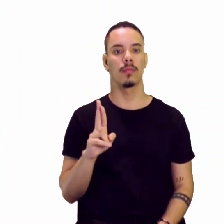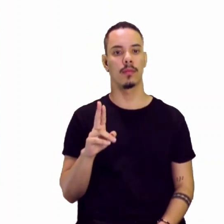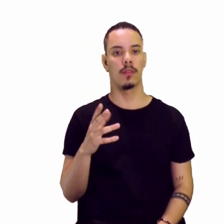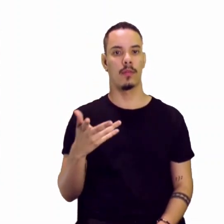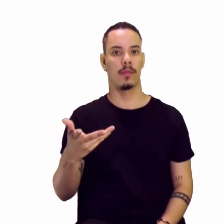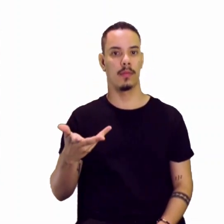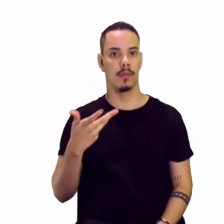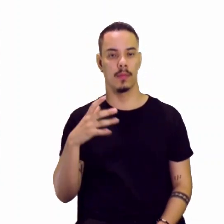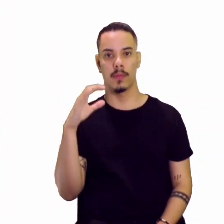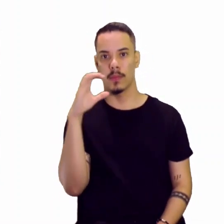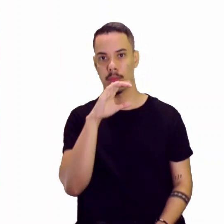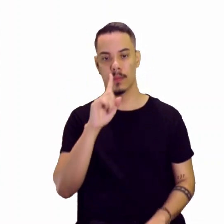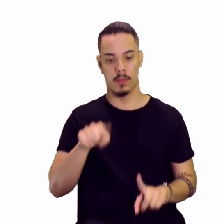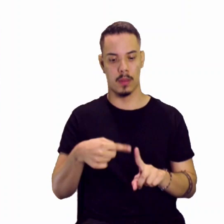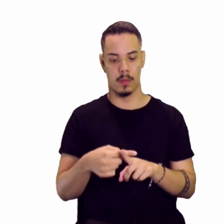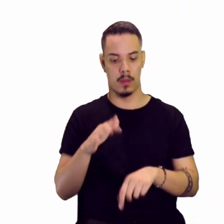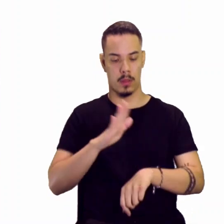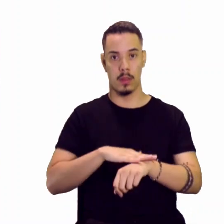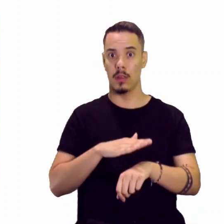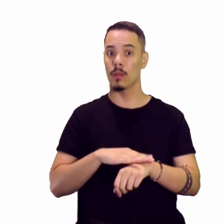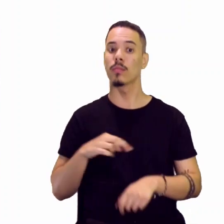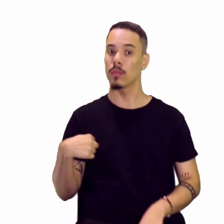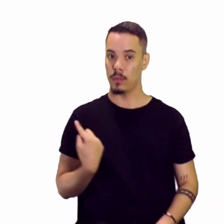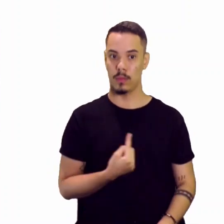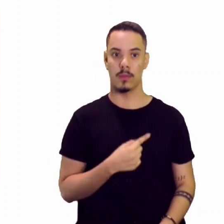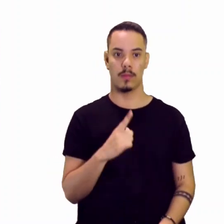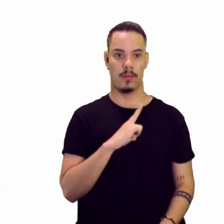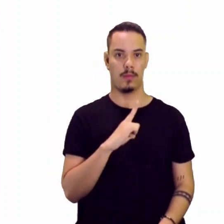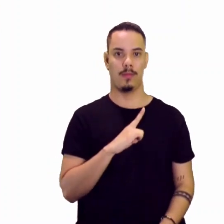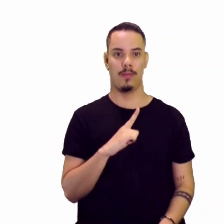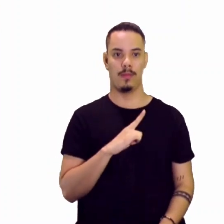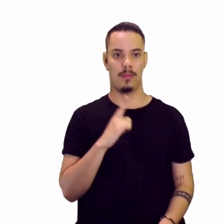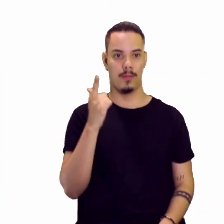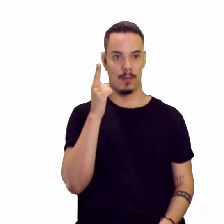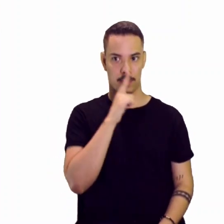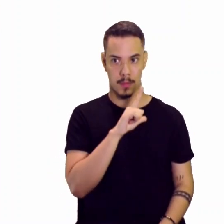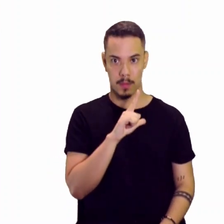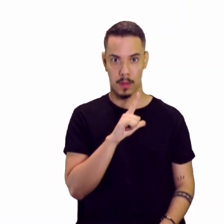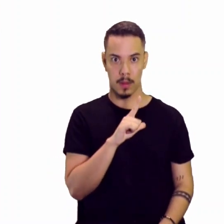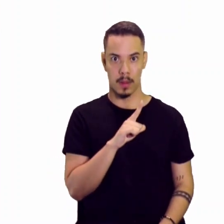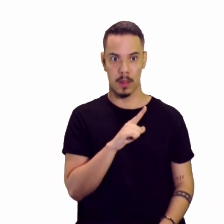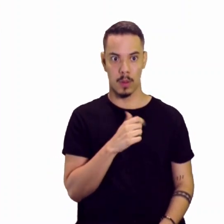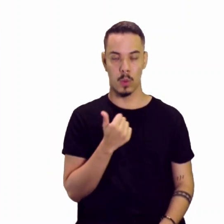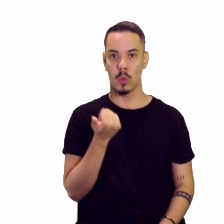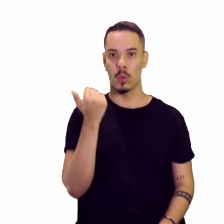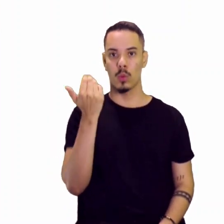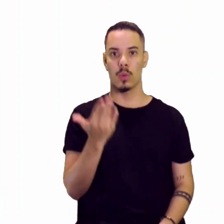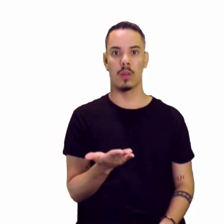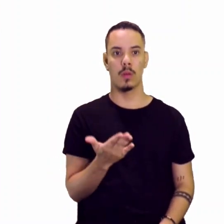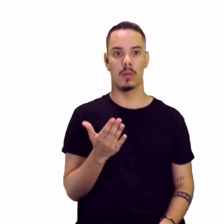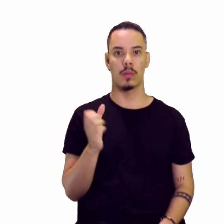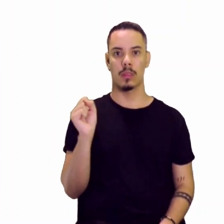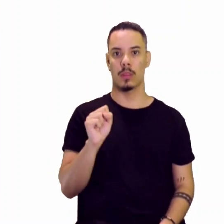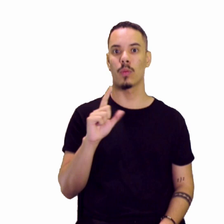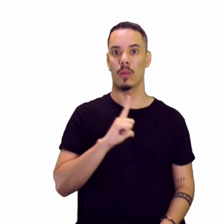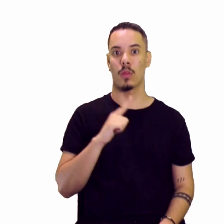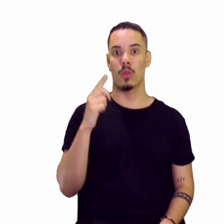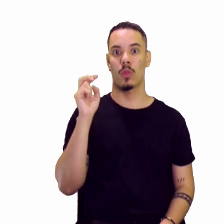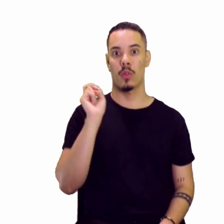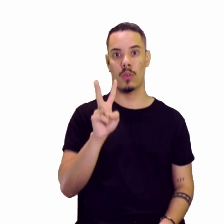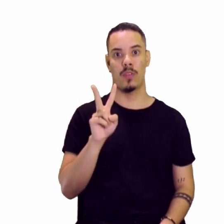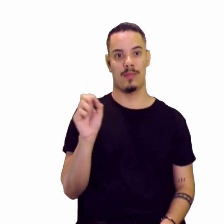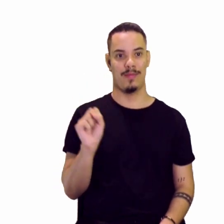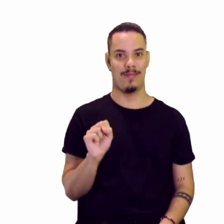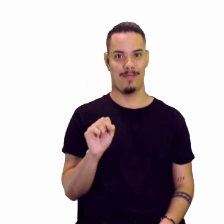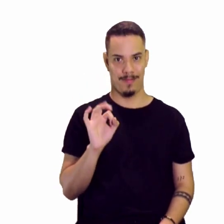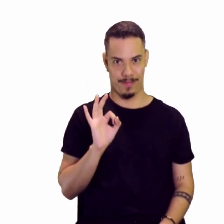e tempo. Então, a variação, né? A variação da velocidade por um certo tempo. E aí não deu por segundo, deu em 2 segundos, mas é a mesma coisa,